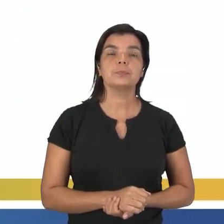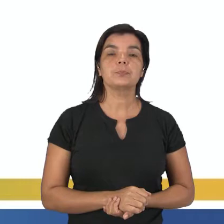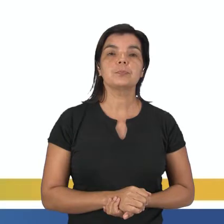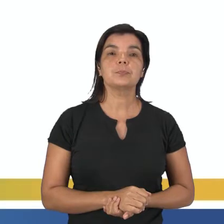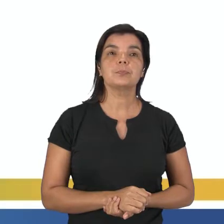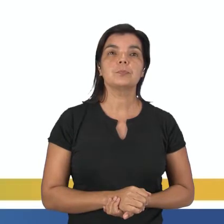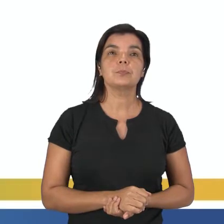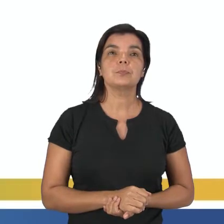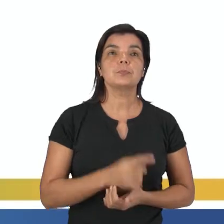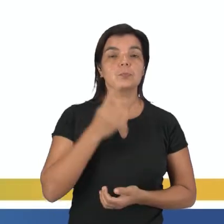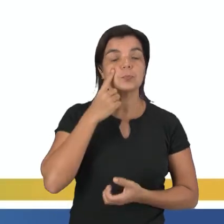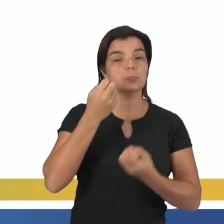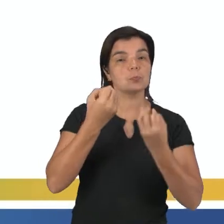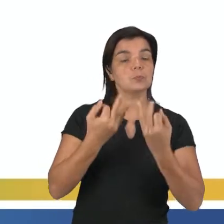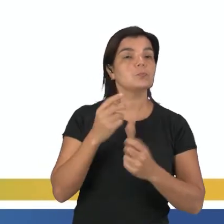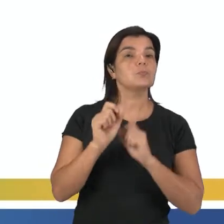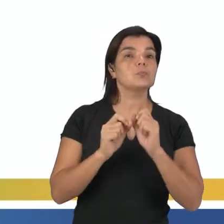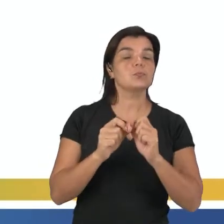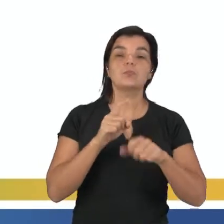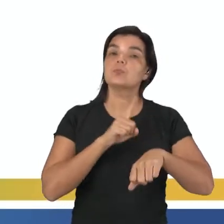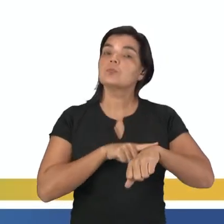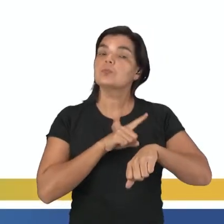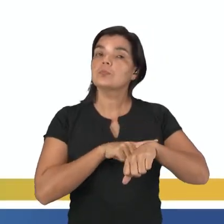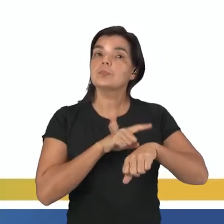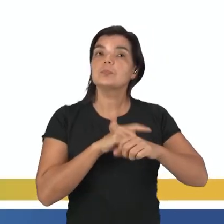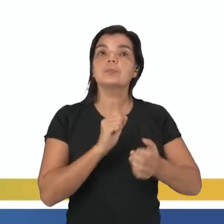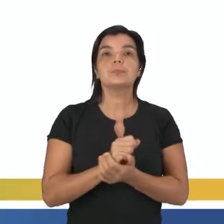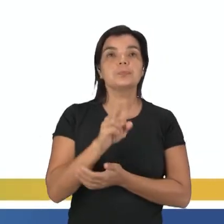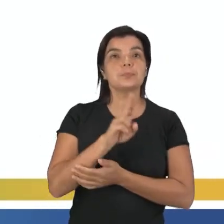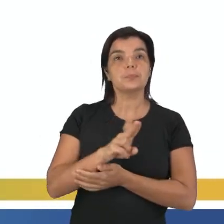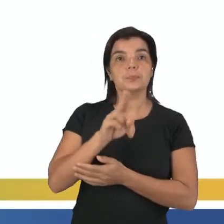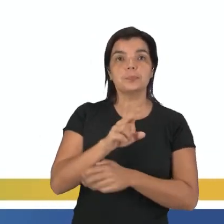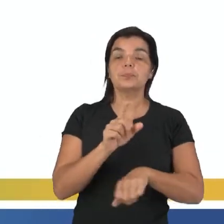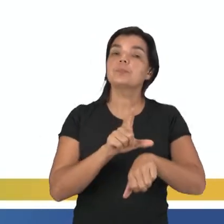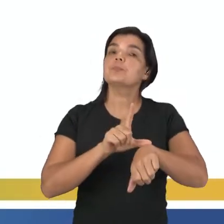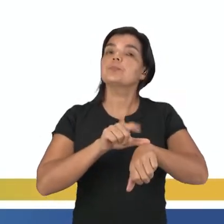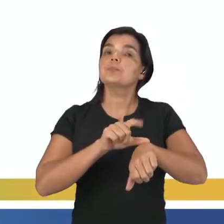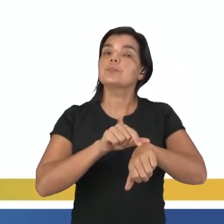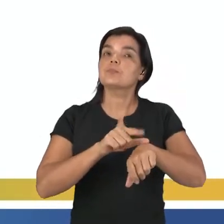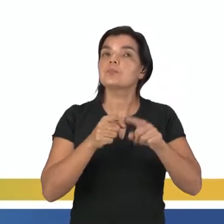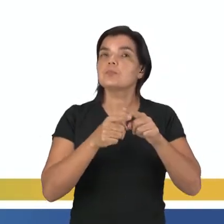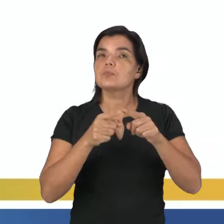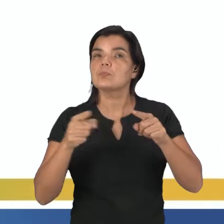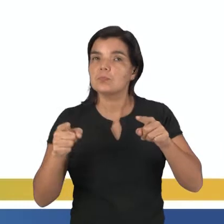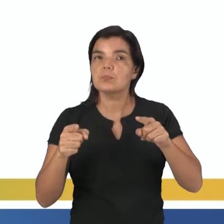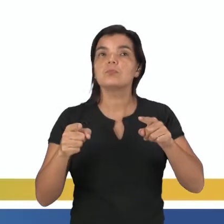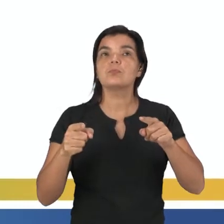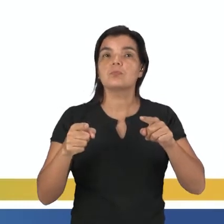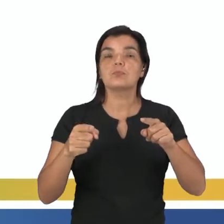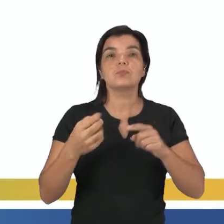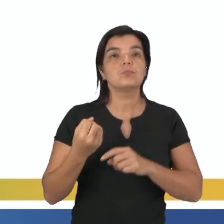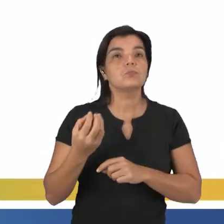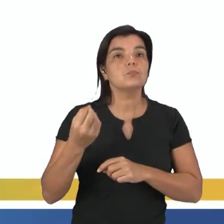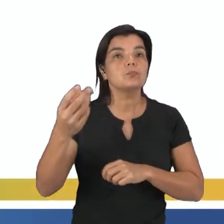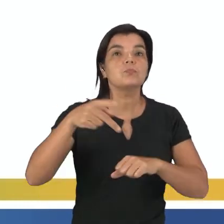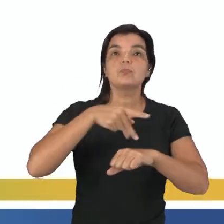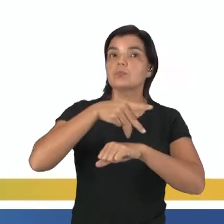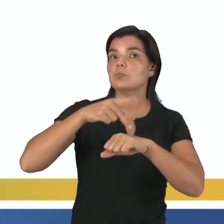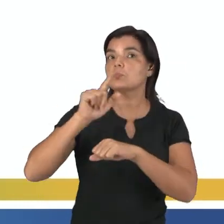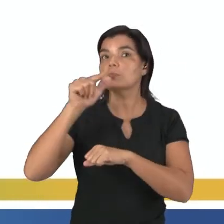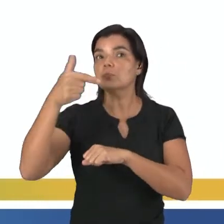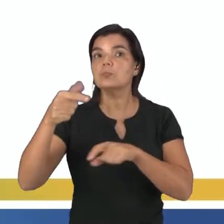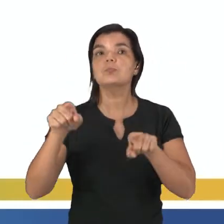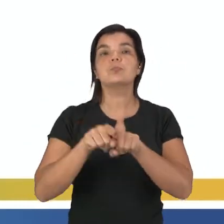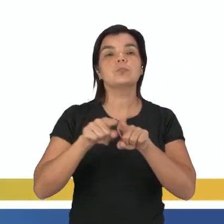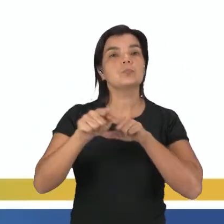né, falando aqui sobre o tempo, né, nós utilizamos as horas para um prazo longo, como uma viagem de um país para o